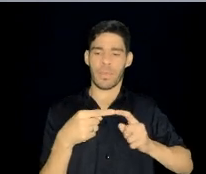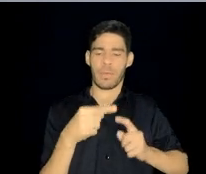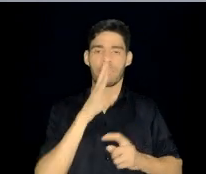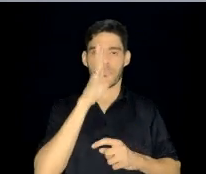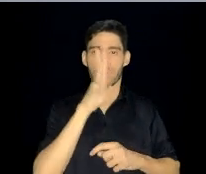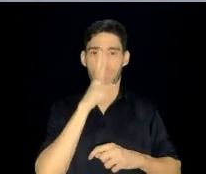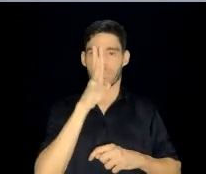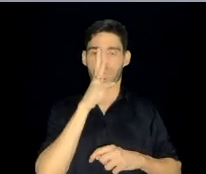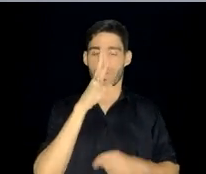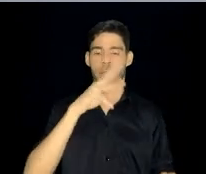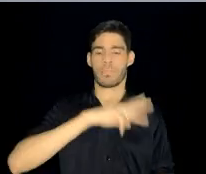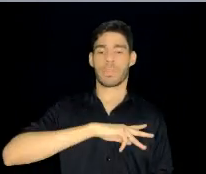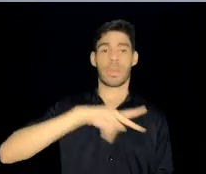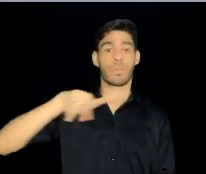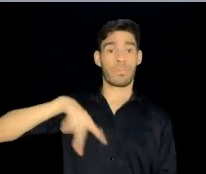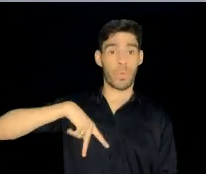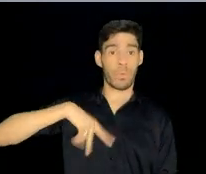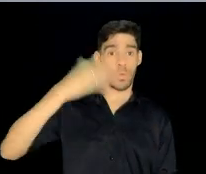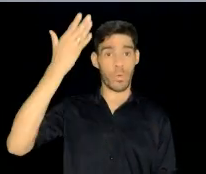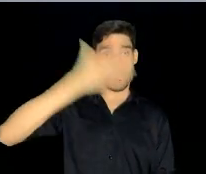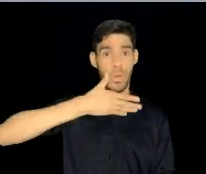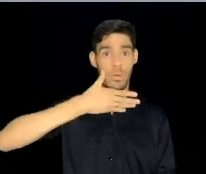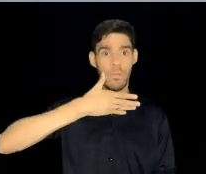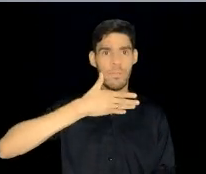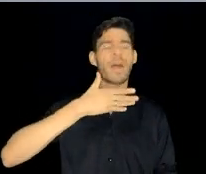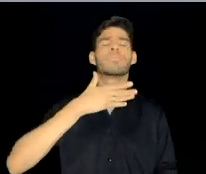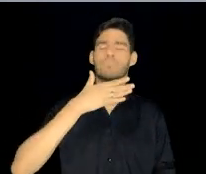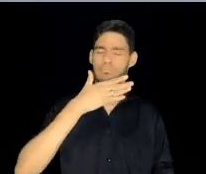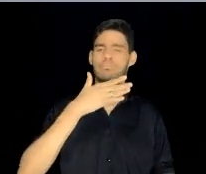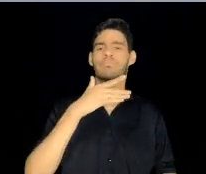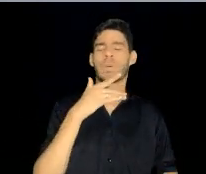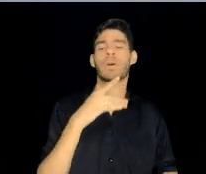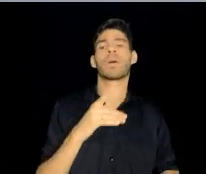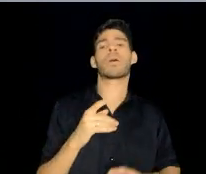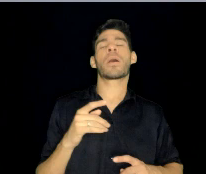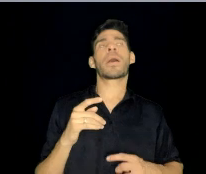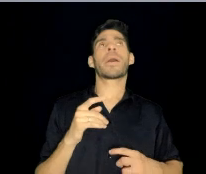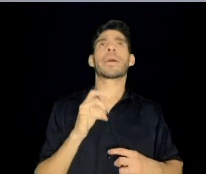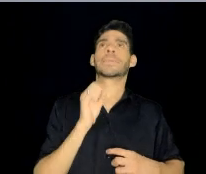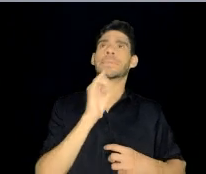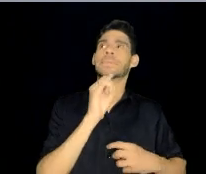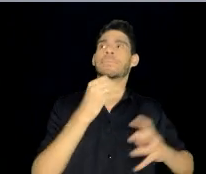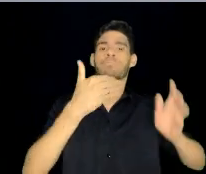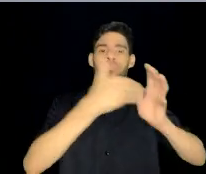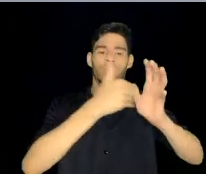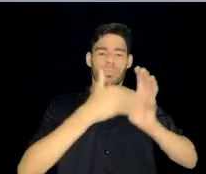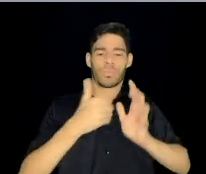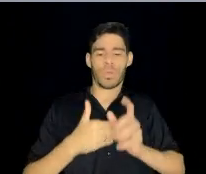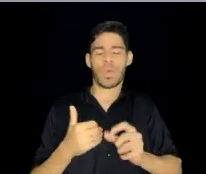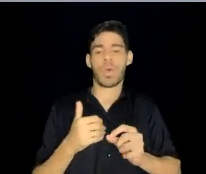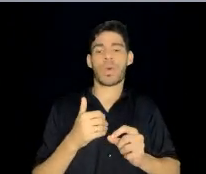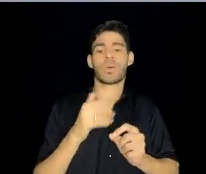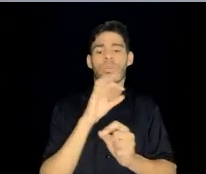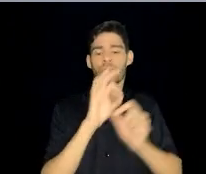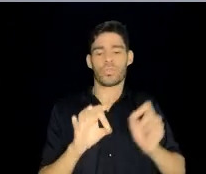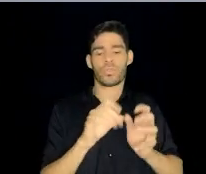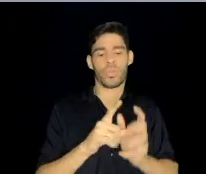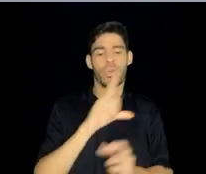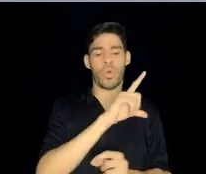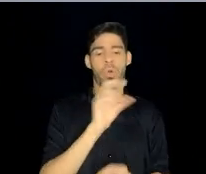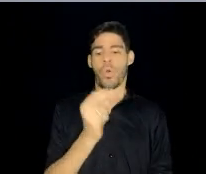cabe a acusação ao Ministério Público provar a tipicidade do fato e que eventual excludente